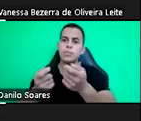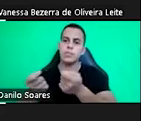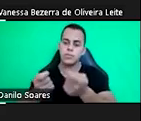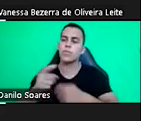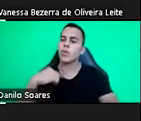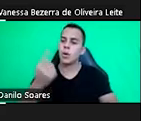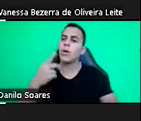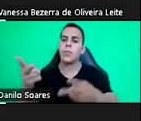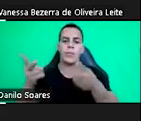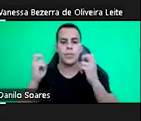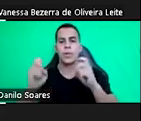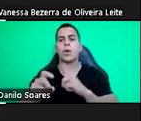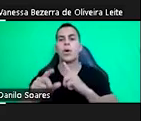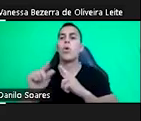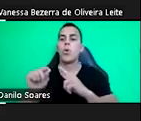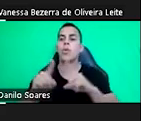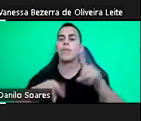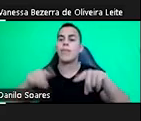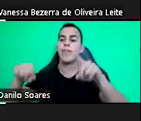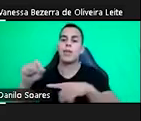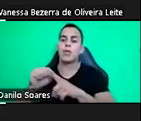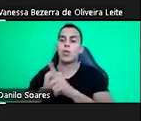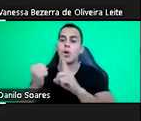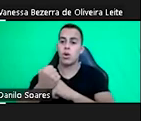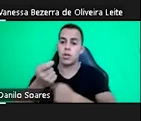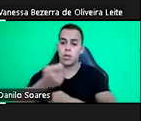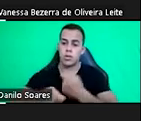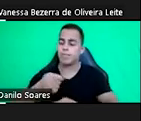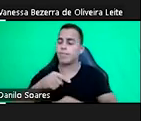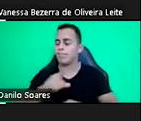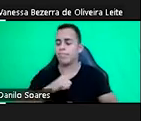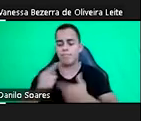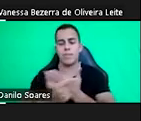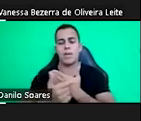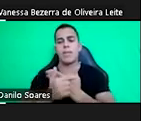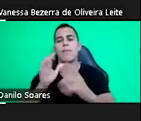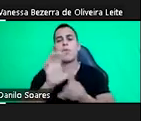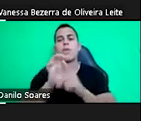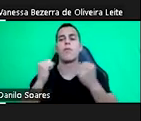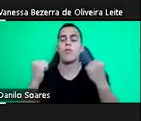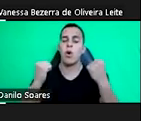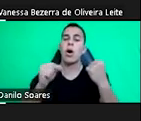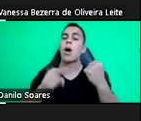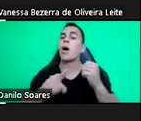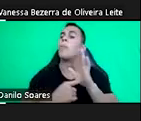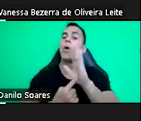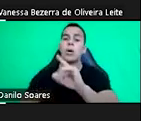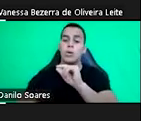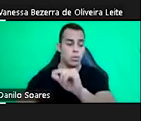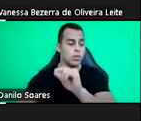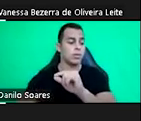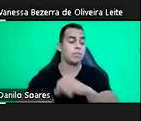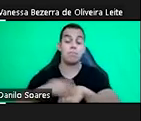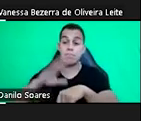o nível socioeconômico tem um papel muito maior. Então o que esse dado mostra? Que quanto mais homogêneo